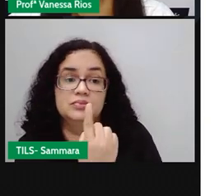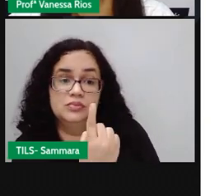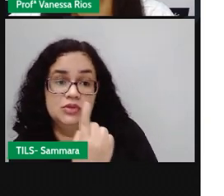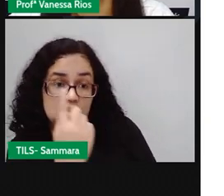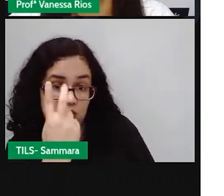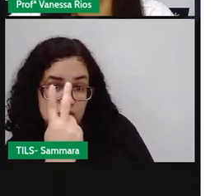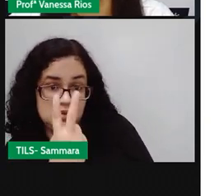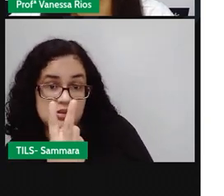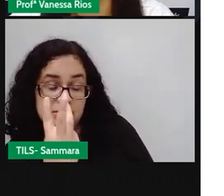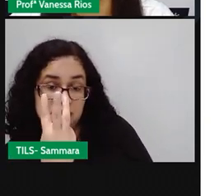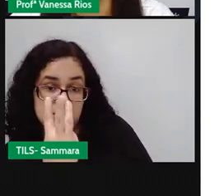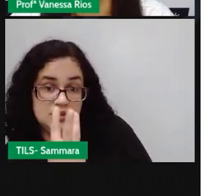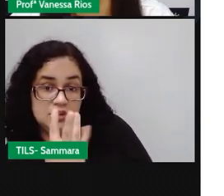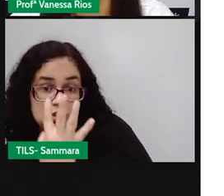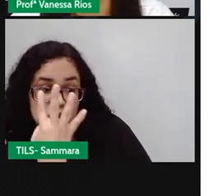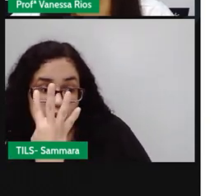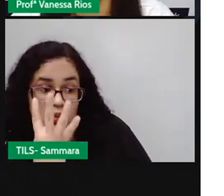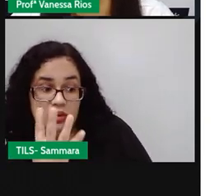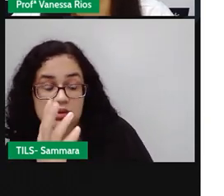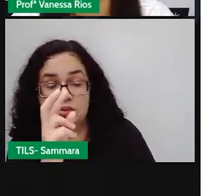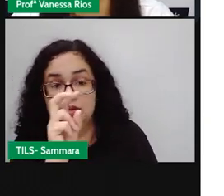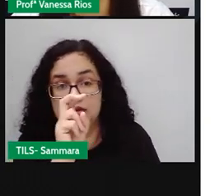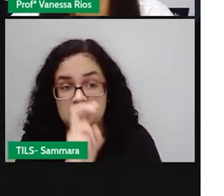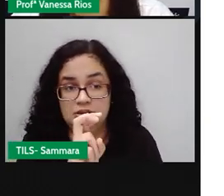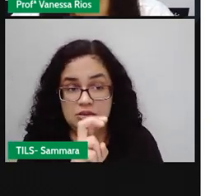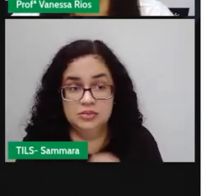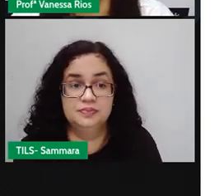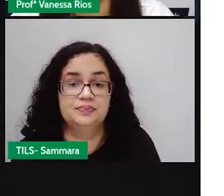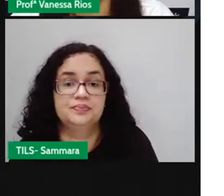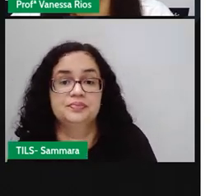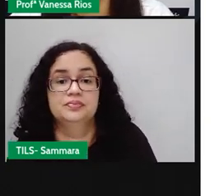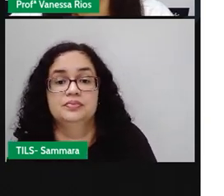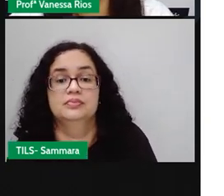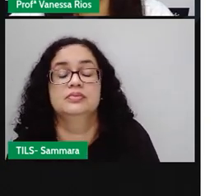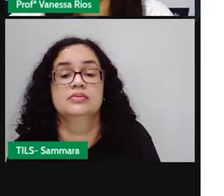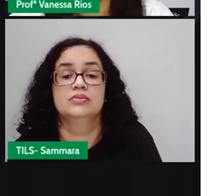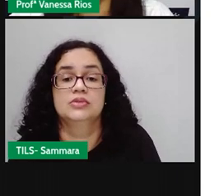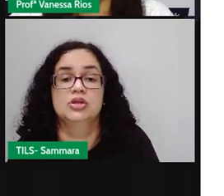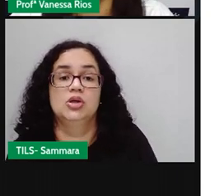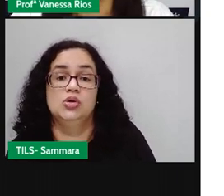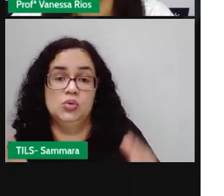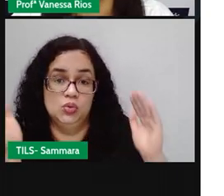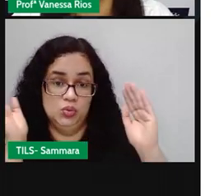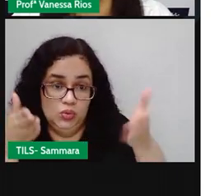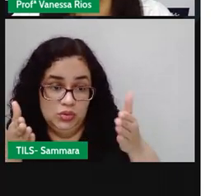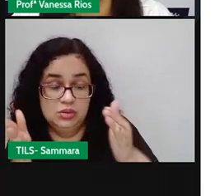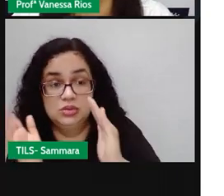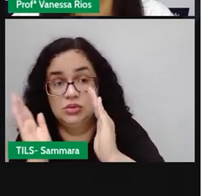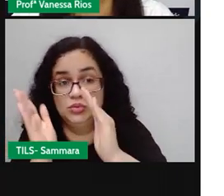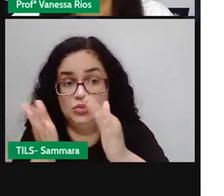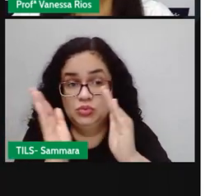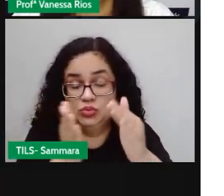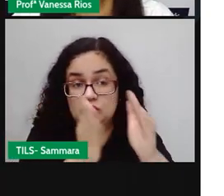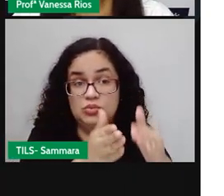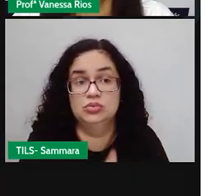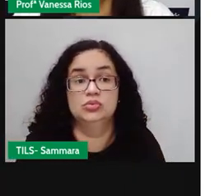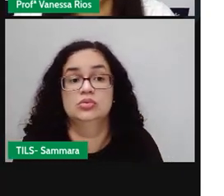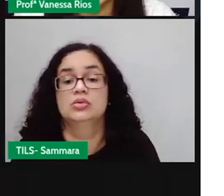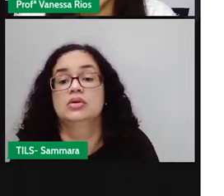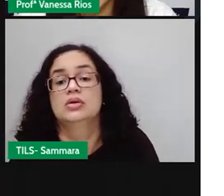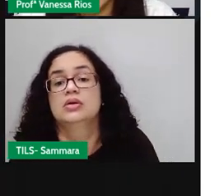1, 2, 3, 4, 5. Agora sim, não é? A sequência